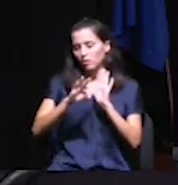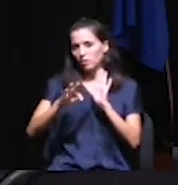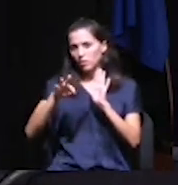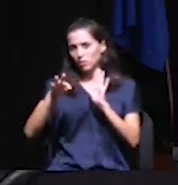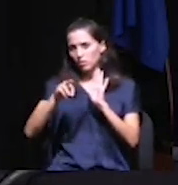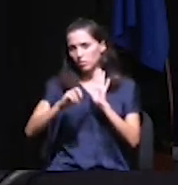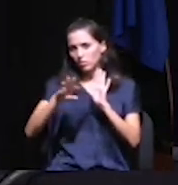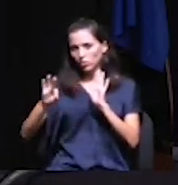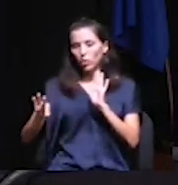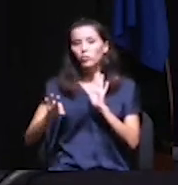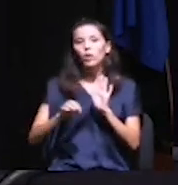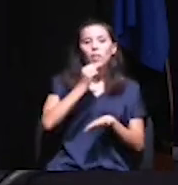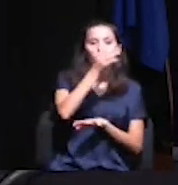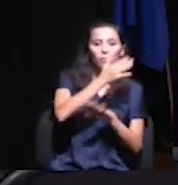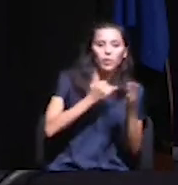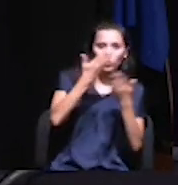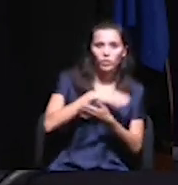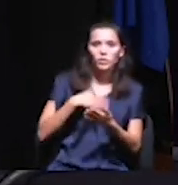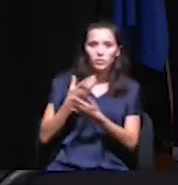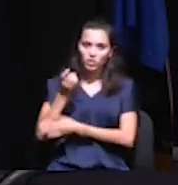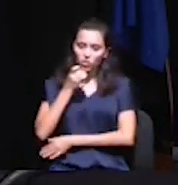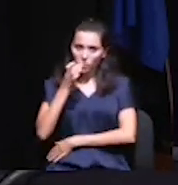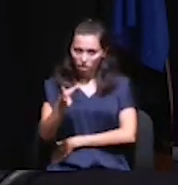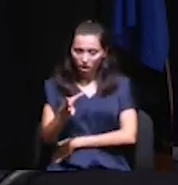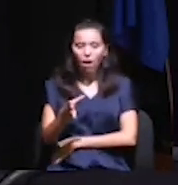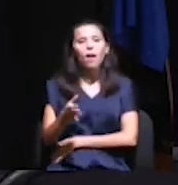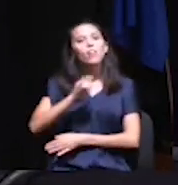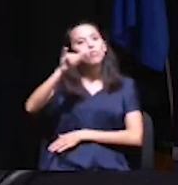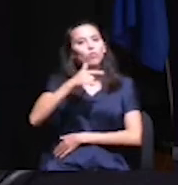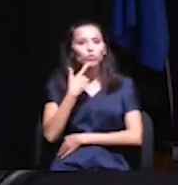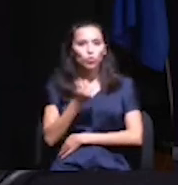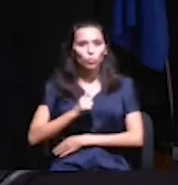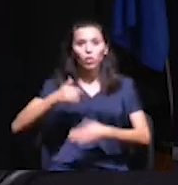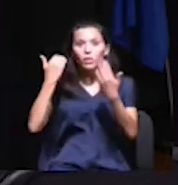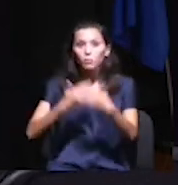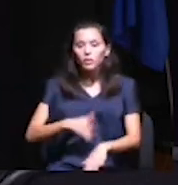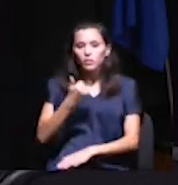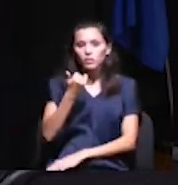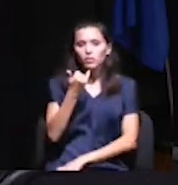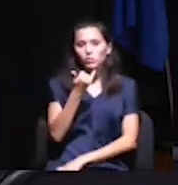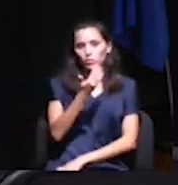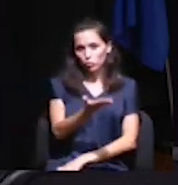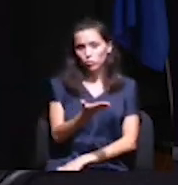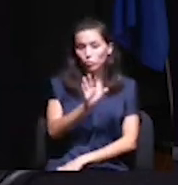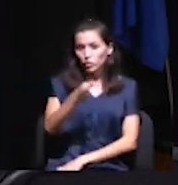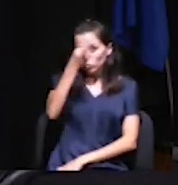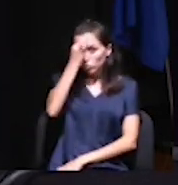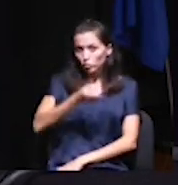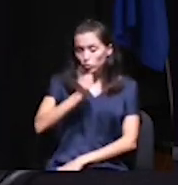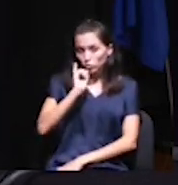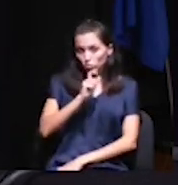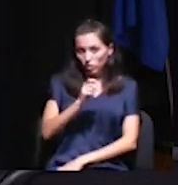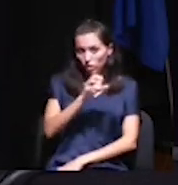seis da manhã não haja vos Conceição de um limite máximo de 91 limite e este que não tem sido nem sequer cumprido a associação zero